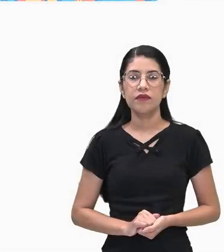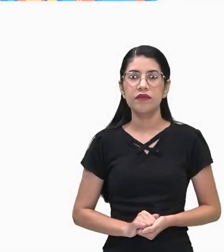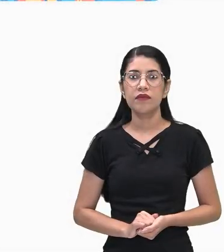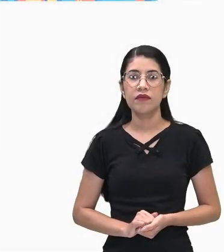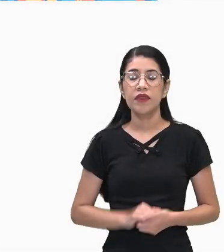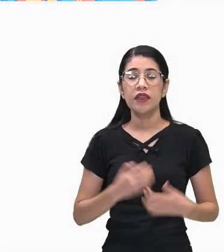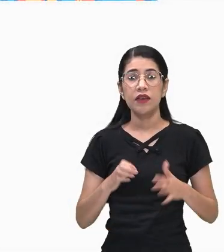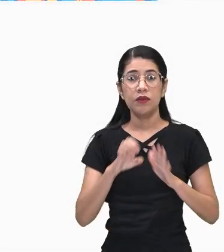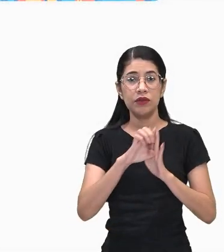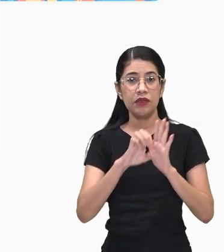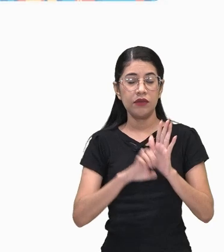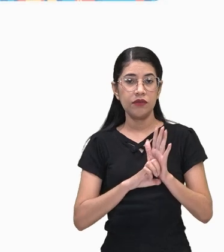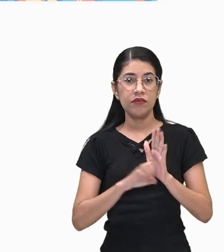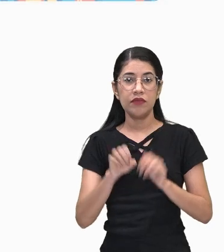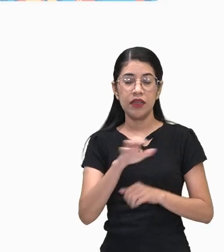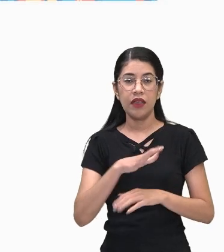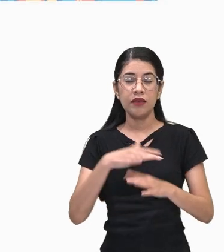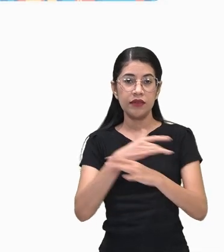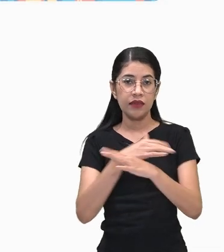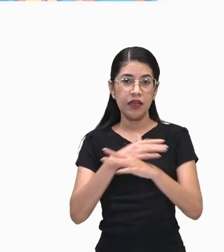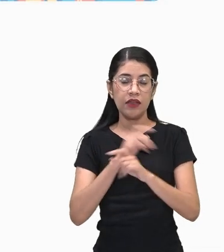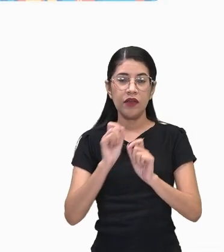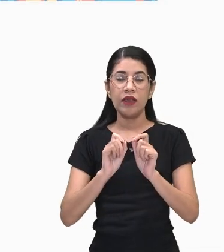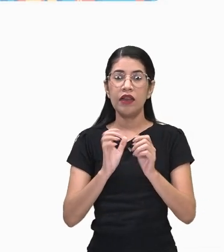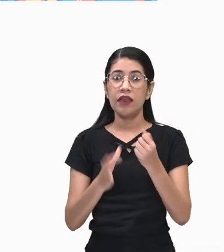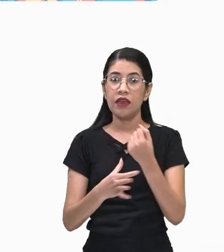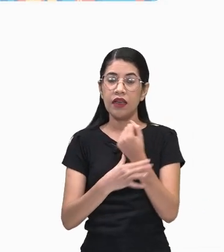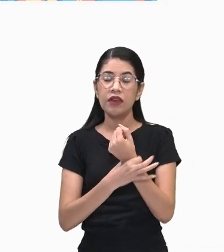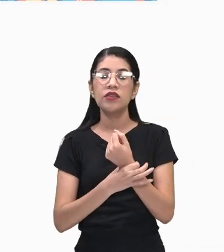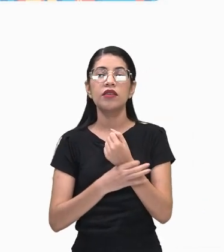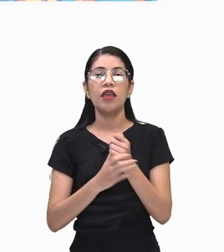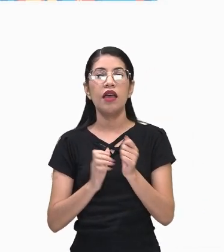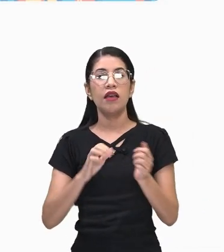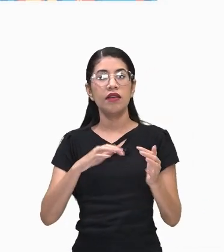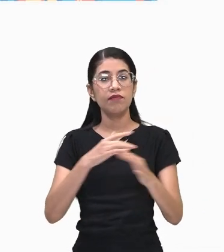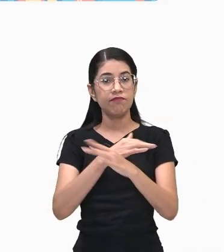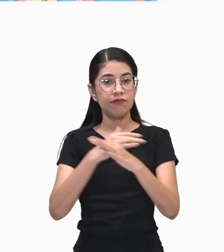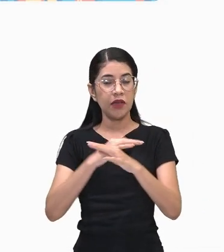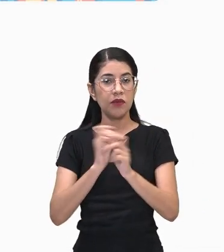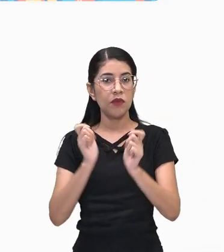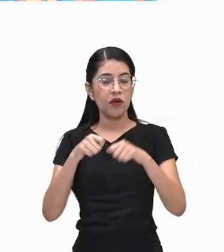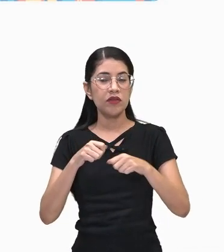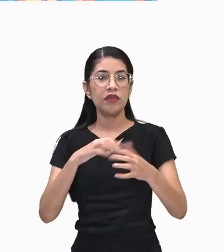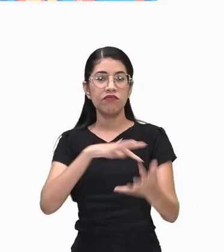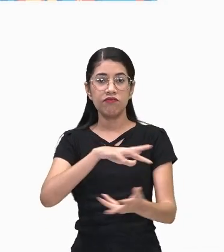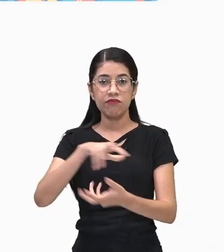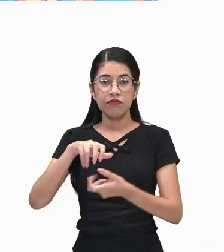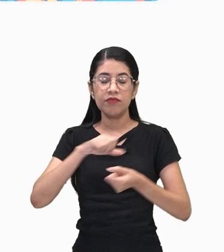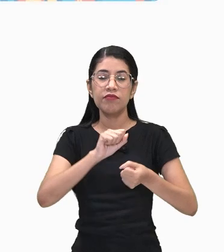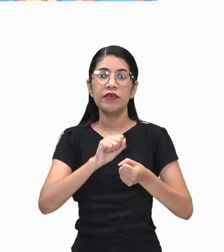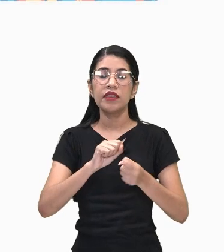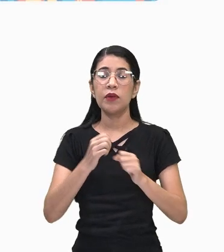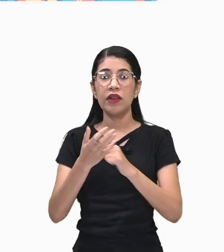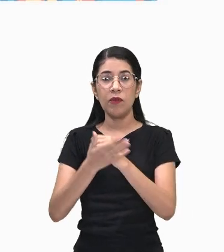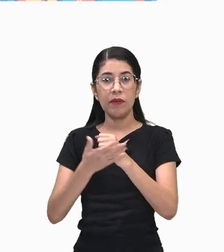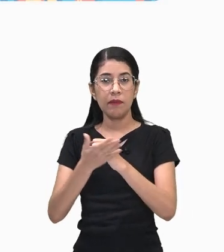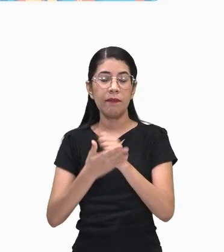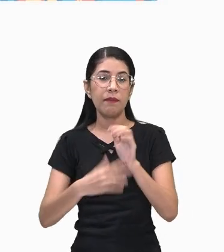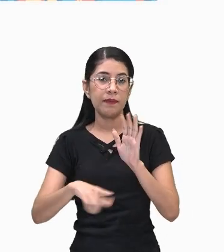o direito às cidades sustentáveis. Então, ele serve como um amparo